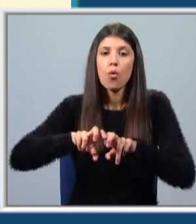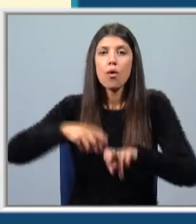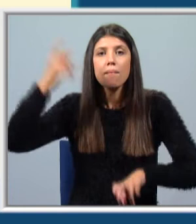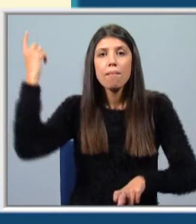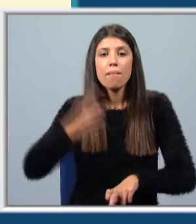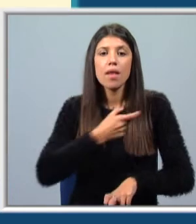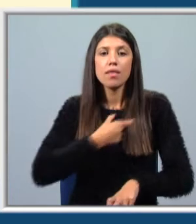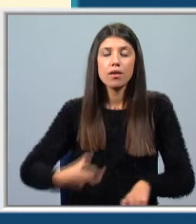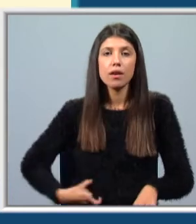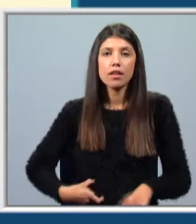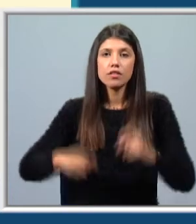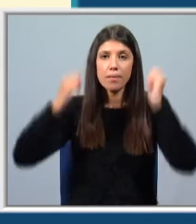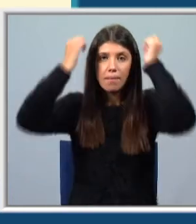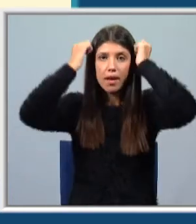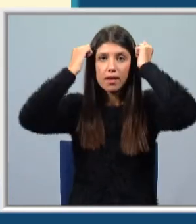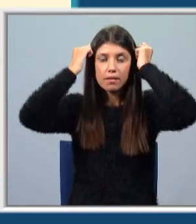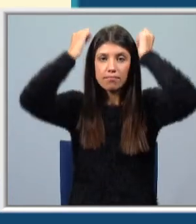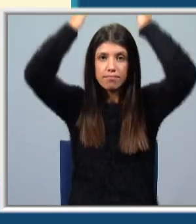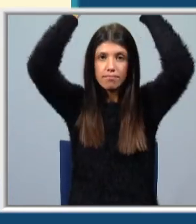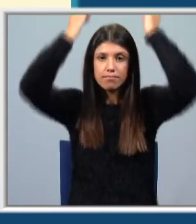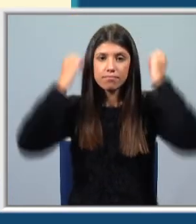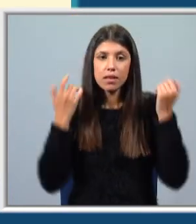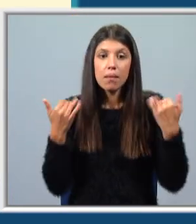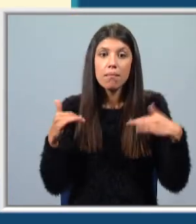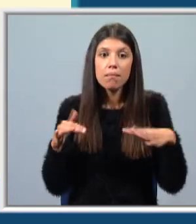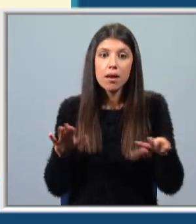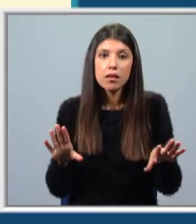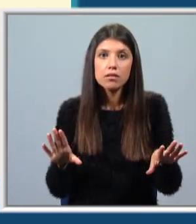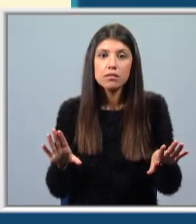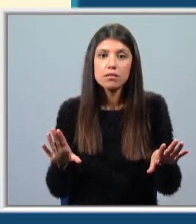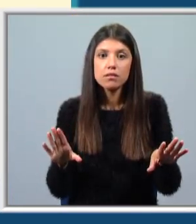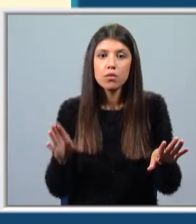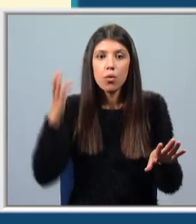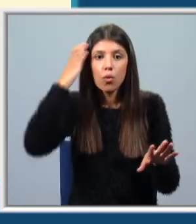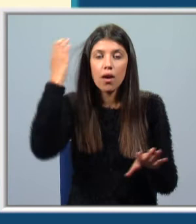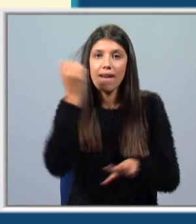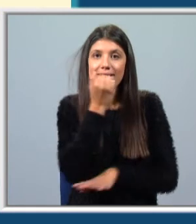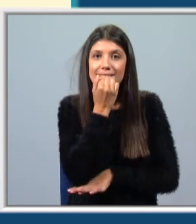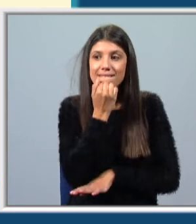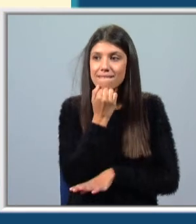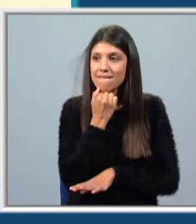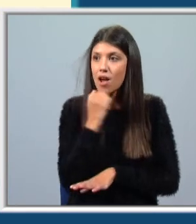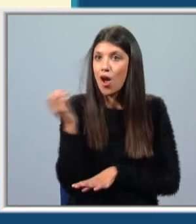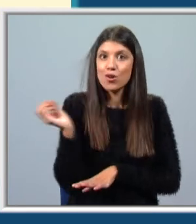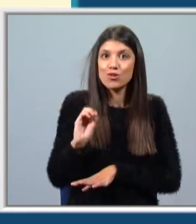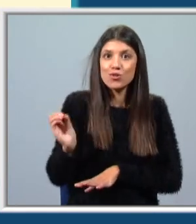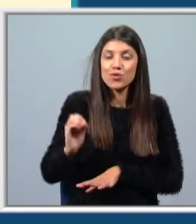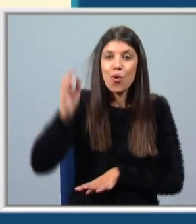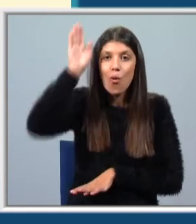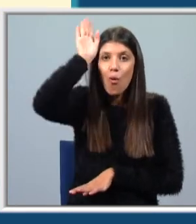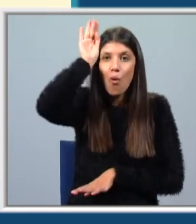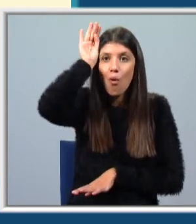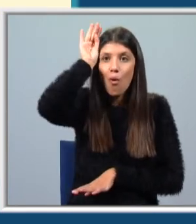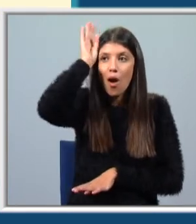ao príncipe que tirasse o barrete. Mas qual não foi o contentamento do rei ao ver que já lá não estavam as tais orelhas